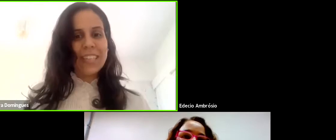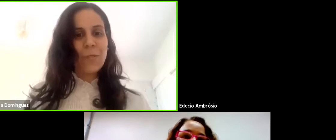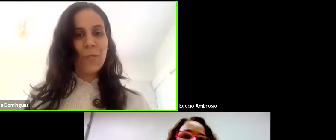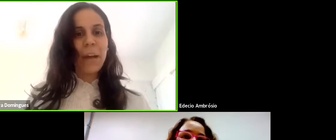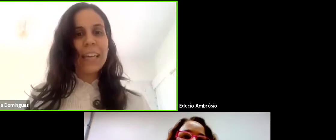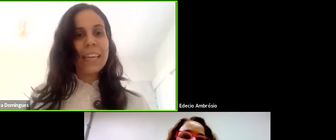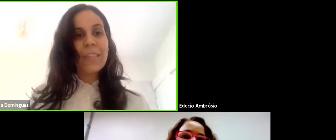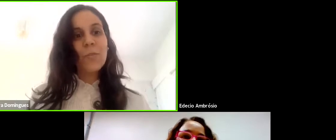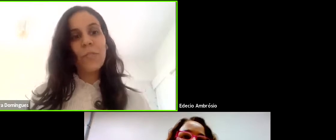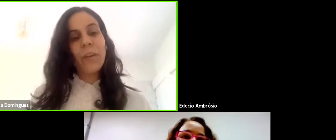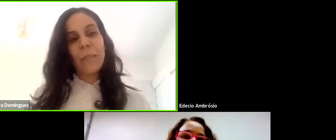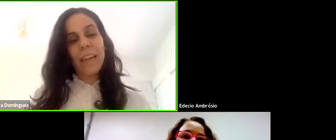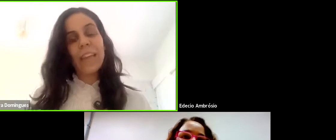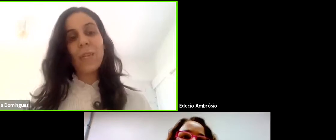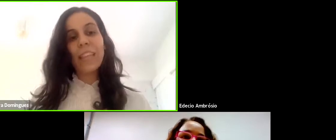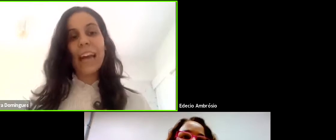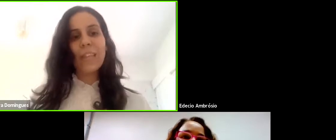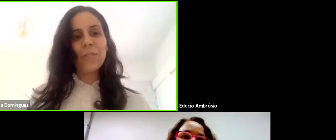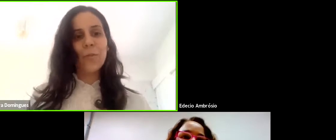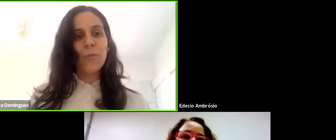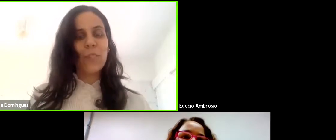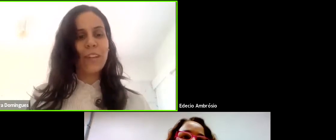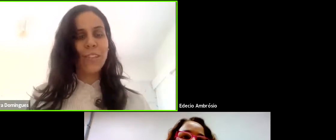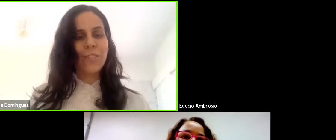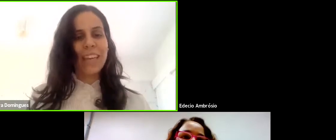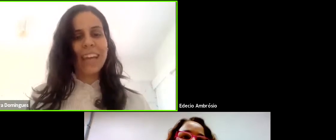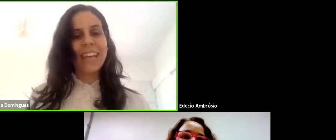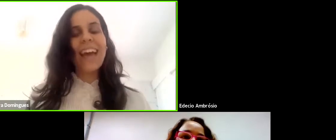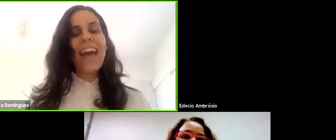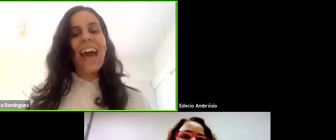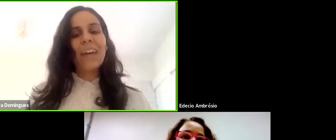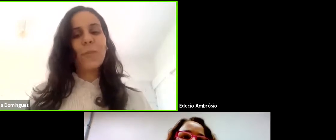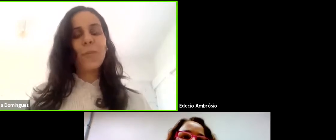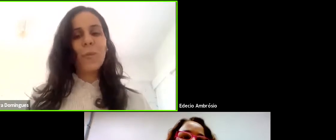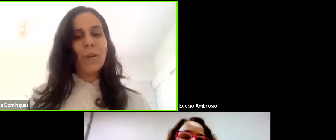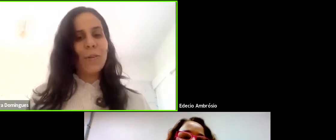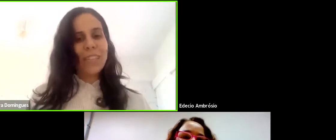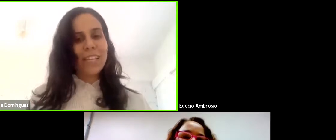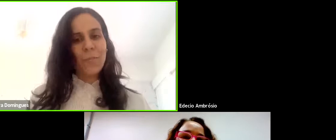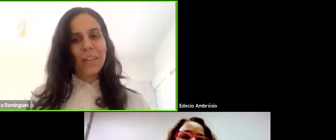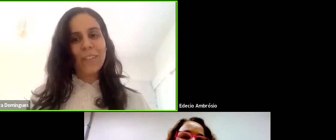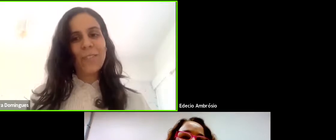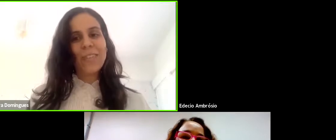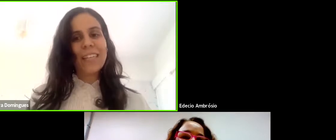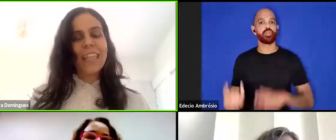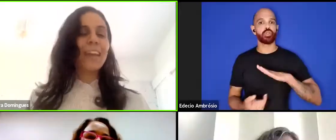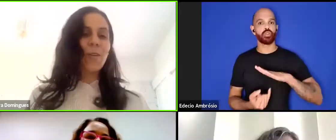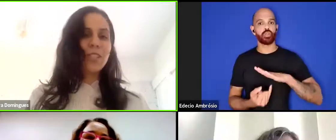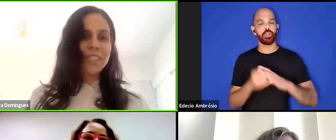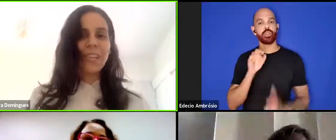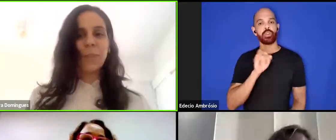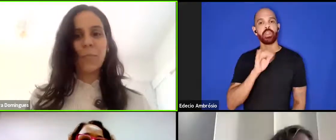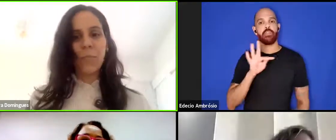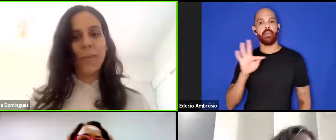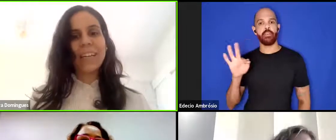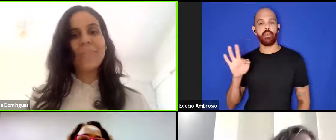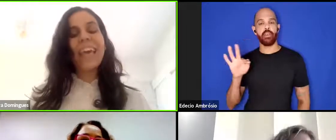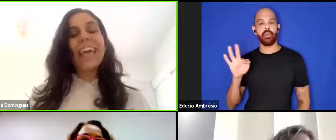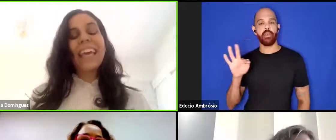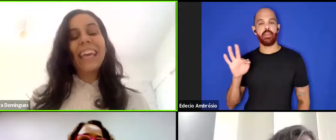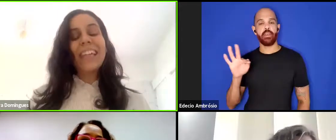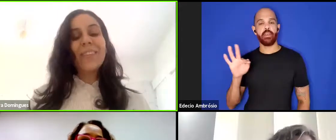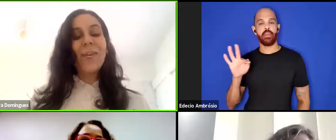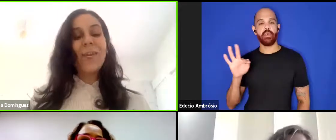presidente Nise. Eu sou Maíra, sou enfermeira, lotada no Instituto Fernandes Figueira, atuo no Banco de Leite Humano, sou tecnologista de saúde